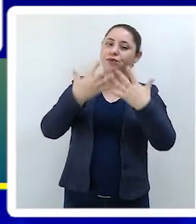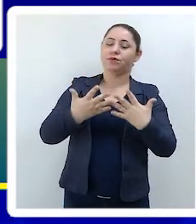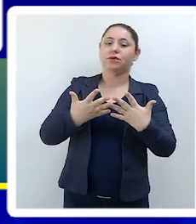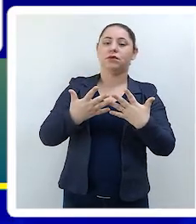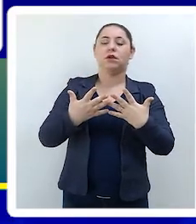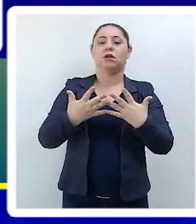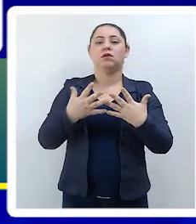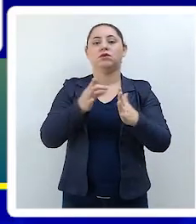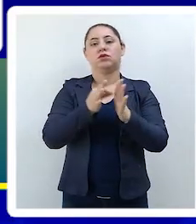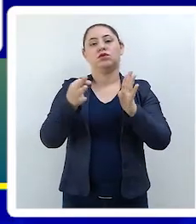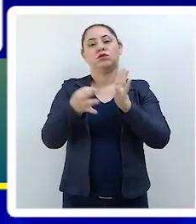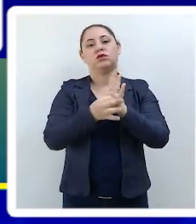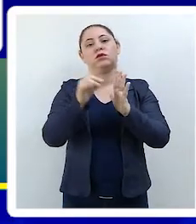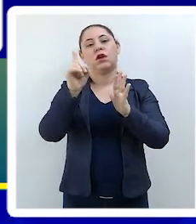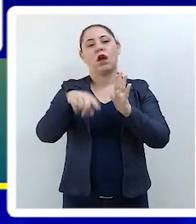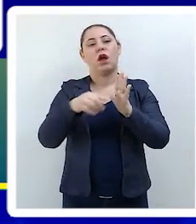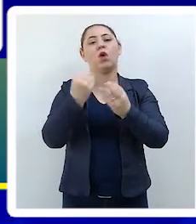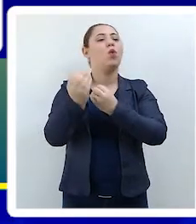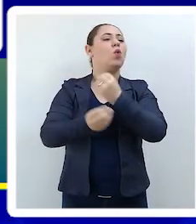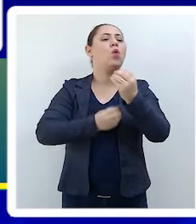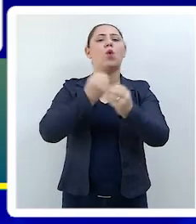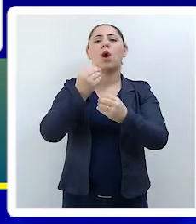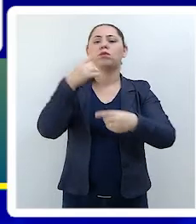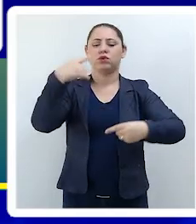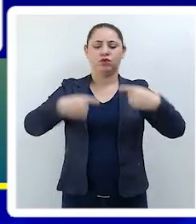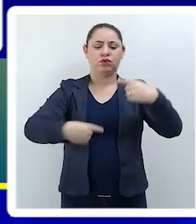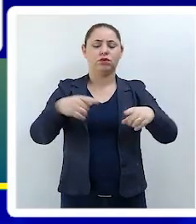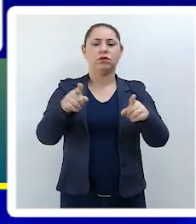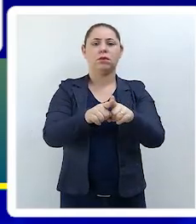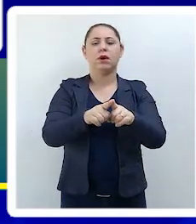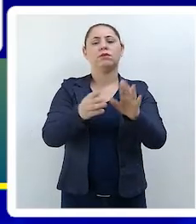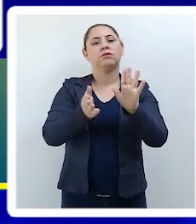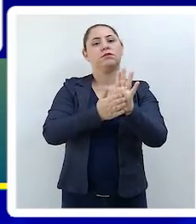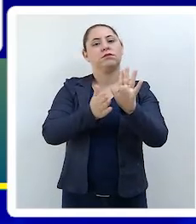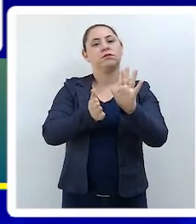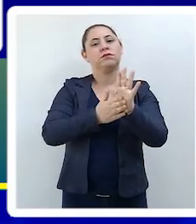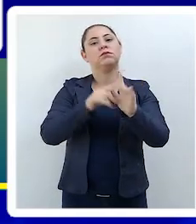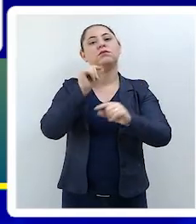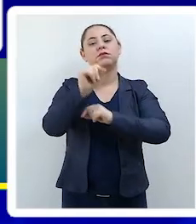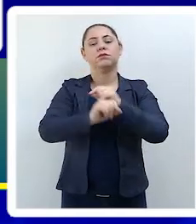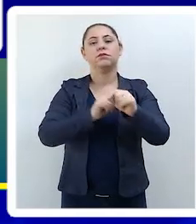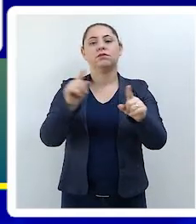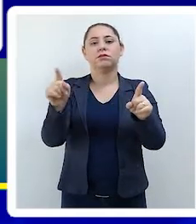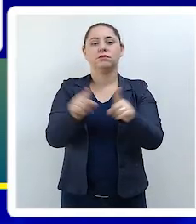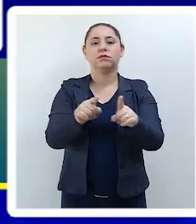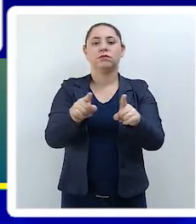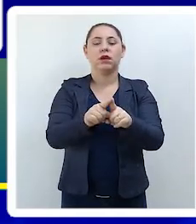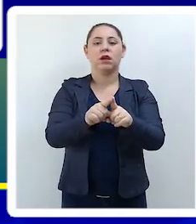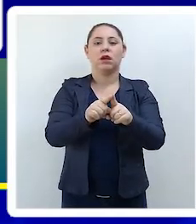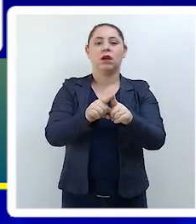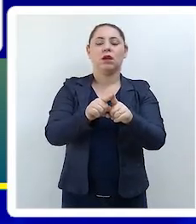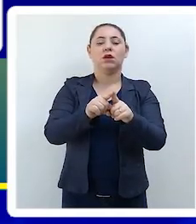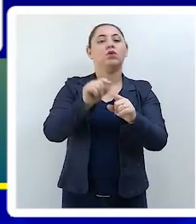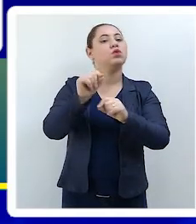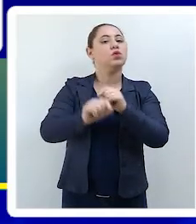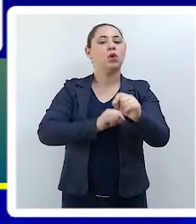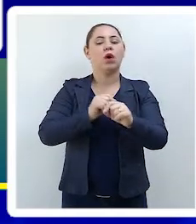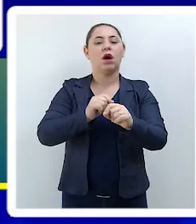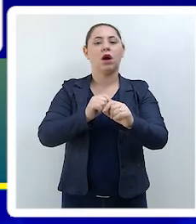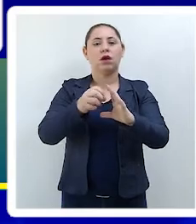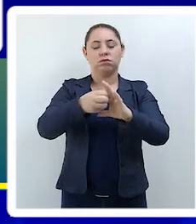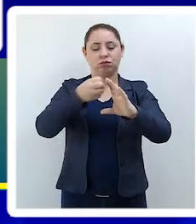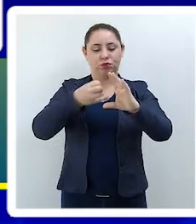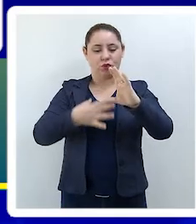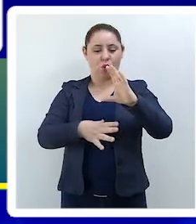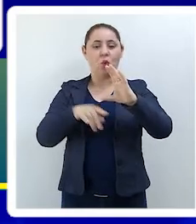sugerir formas da gente debater e propor esses temas, e também compartilhar